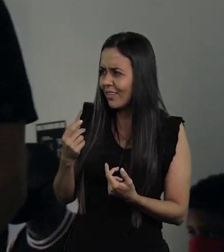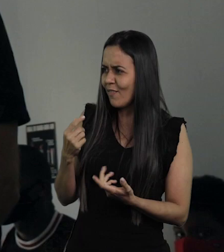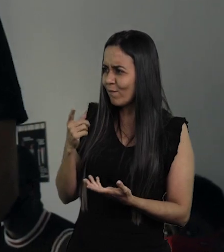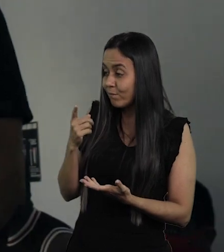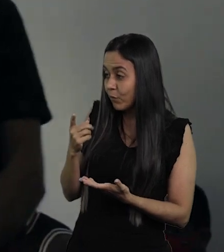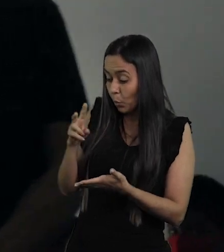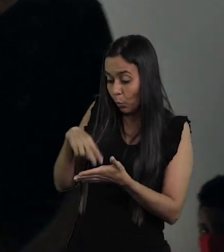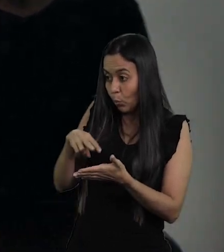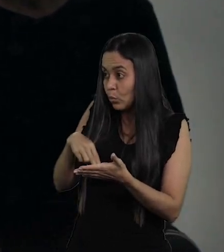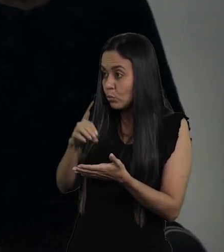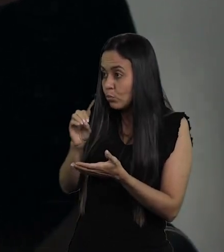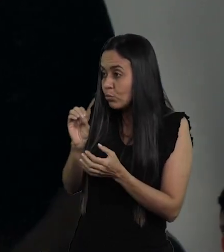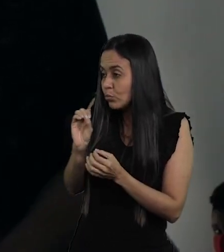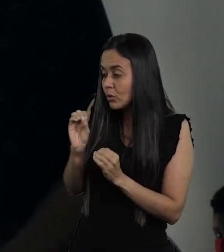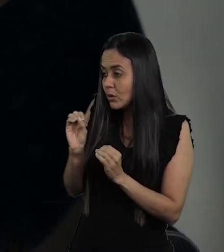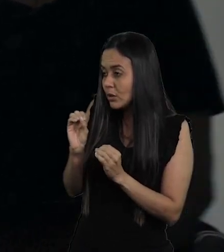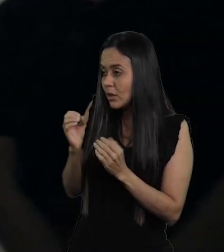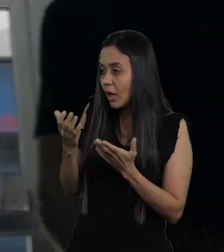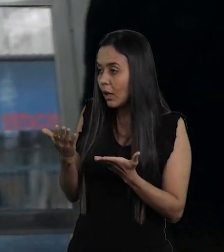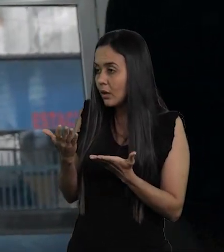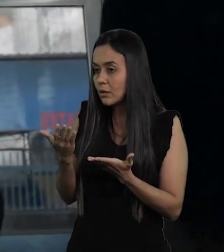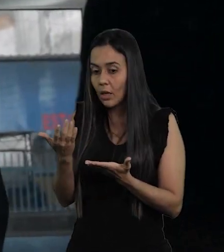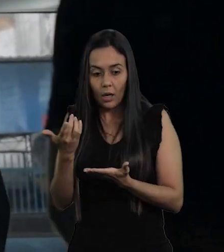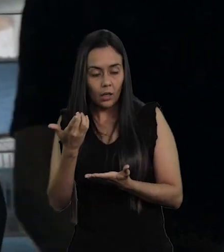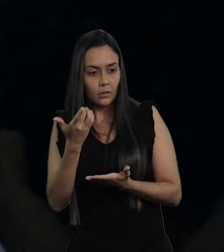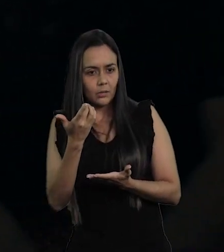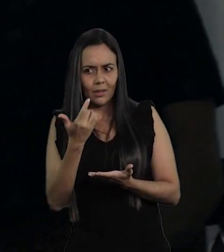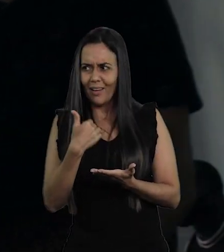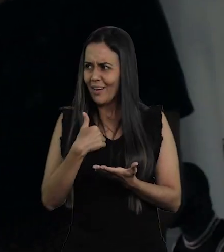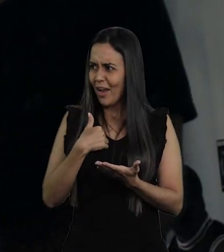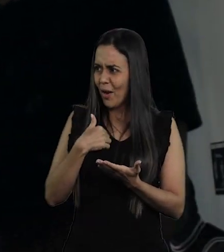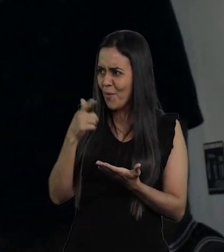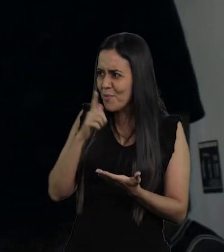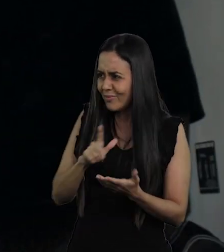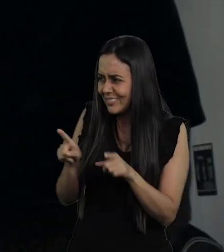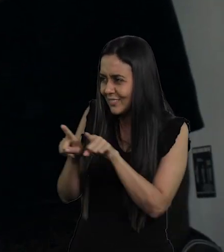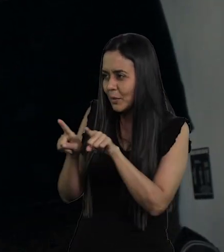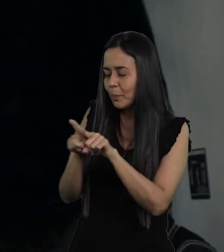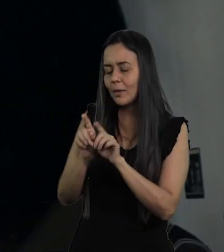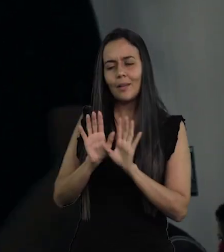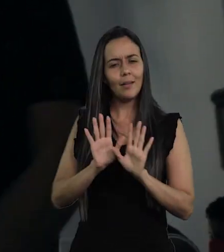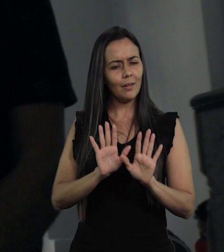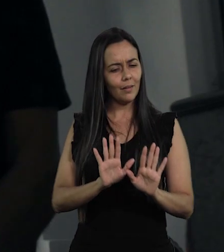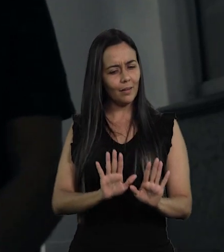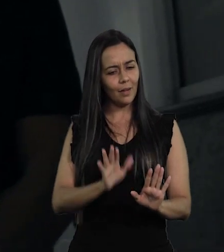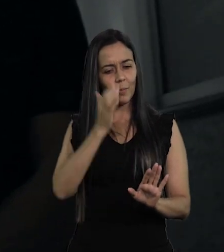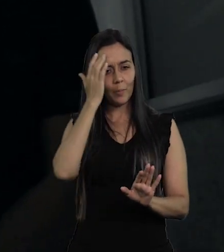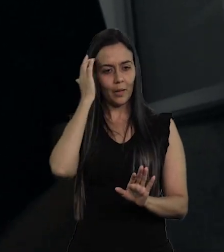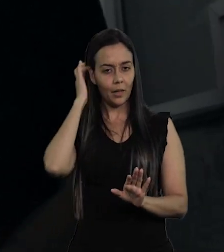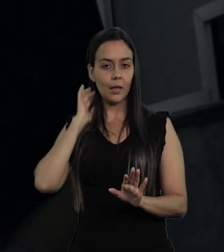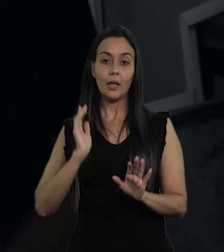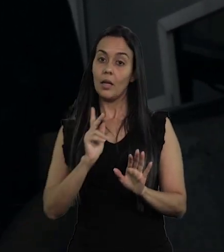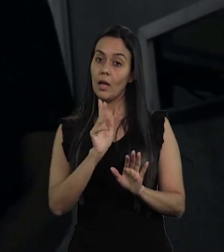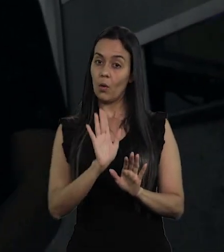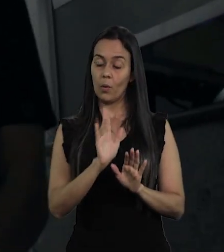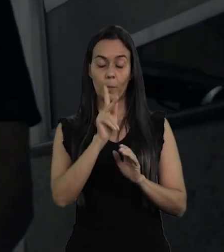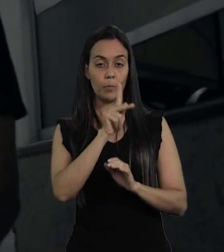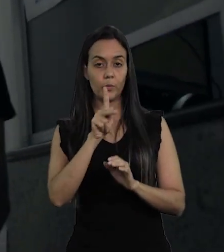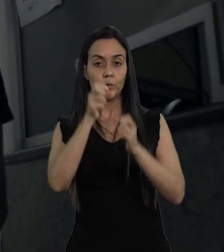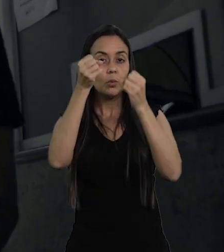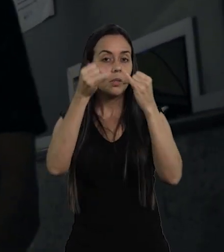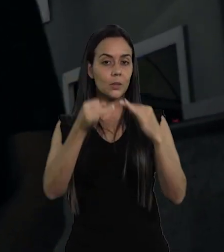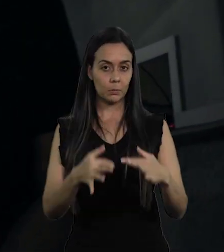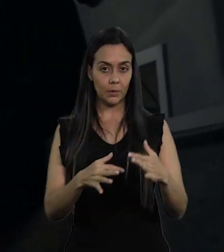ler, quem mais, né? Eu não vou conseguir nunca, então. E aí a professora explica, ela fala assim, essa caligrafia,